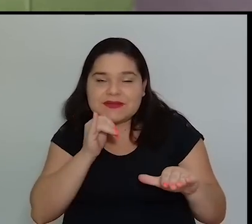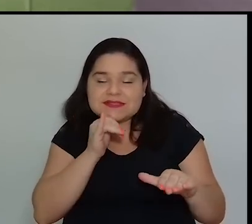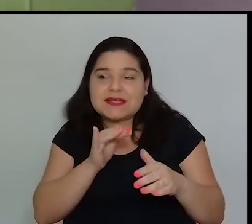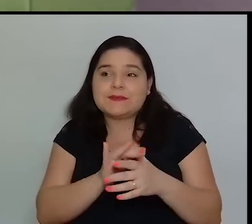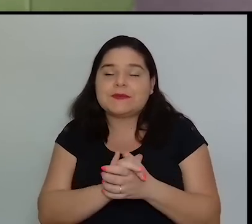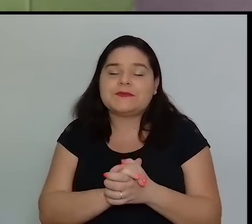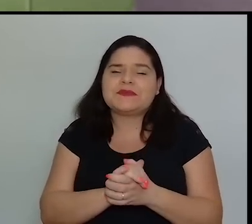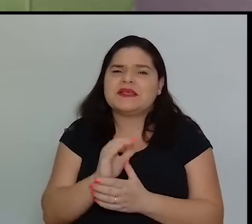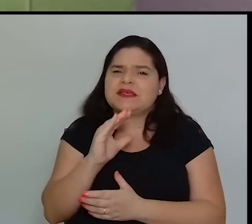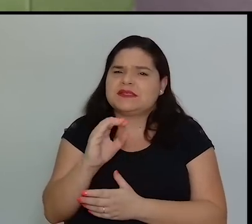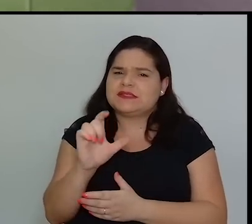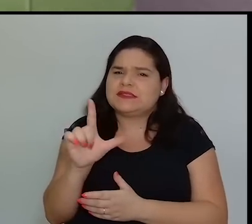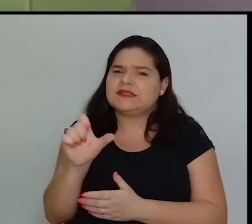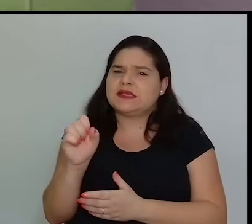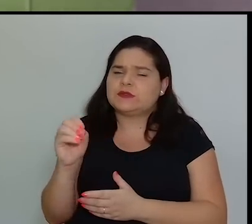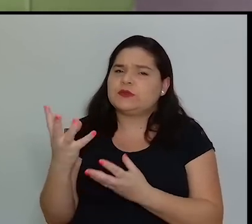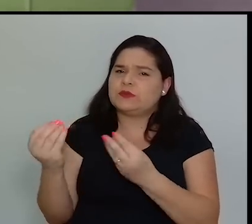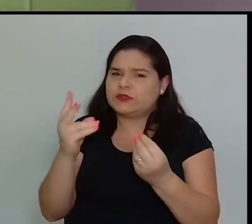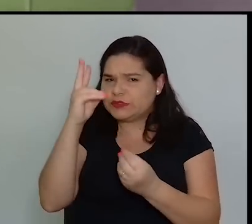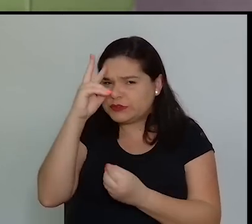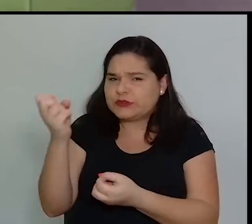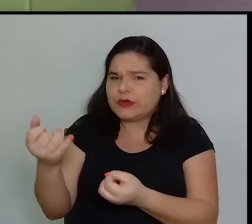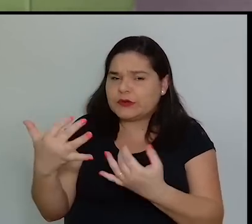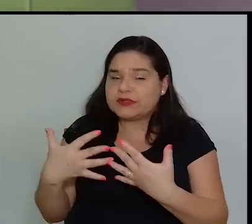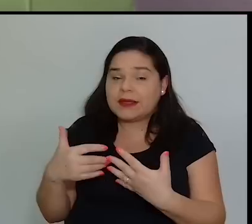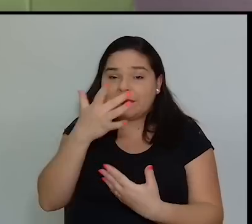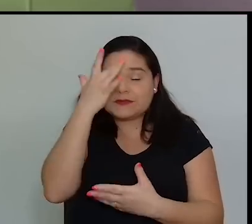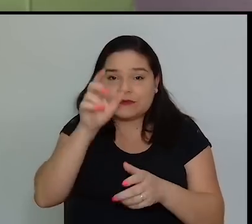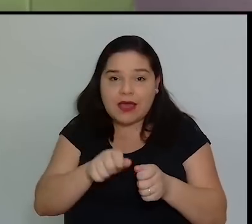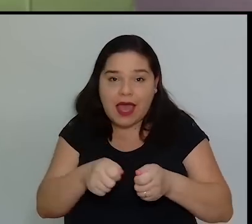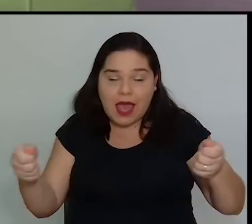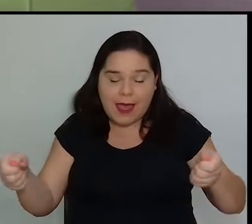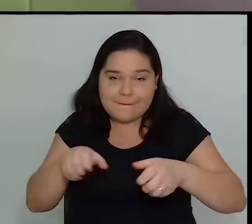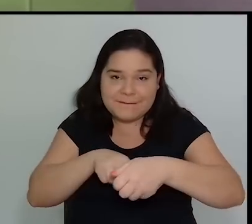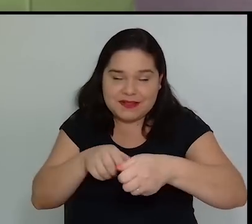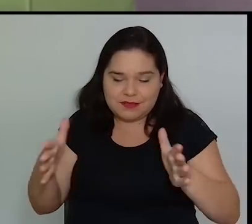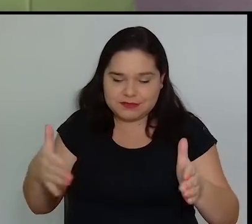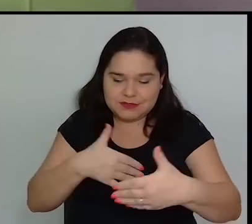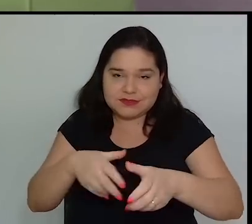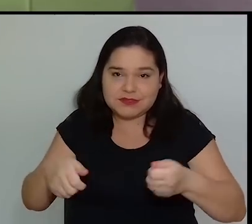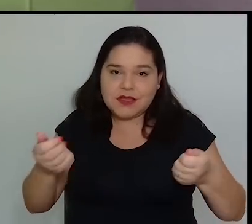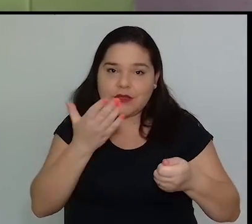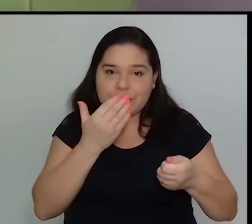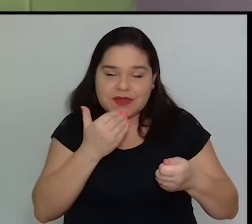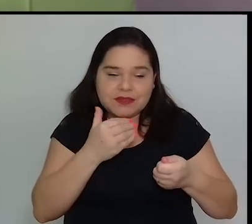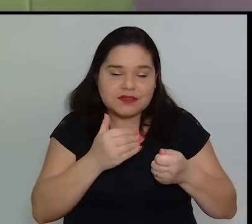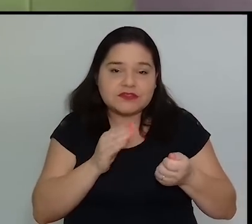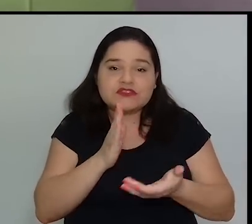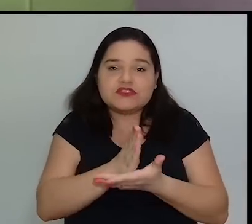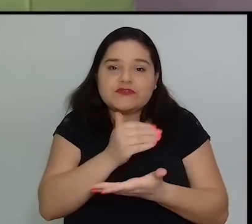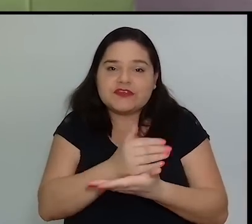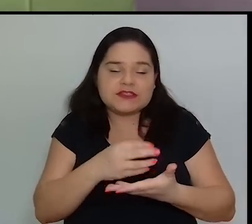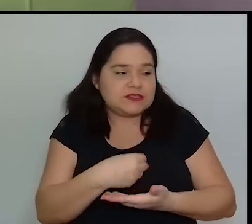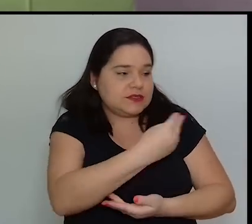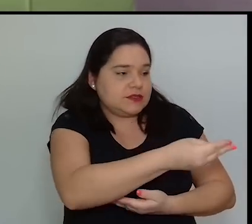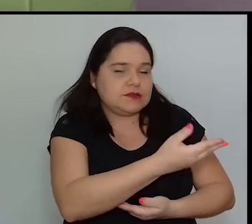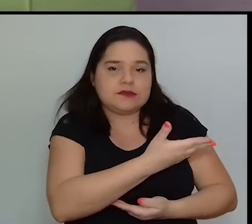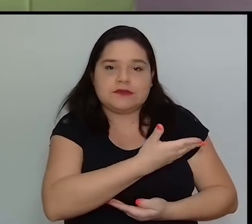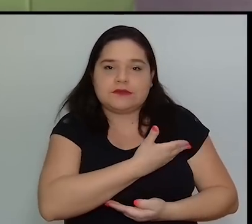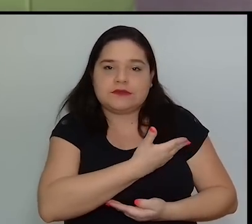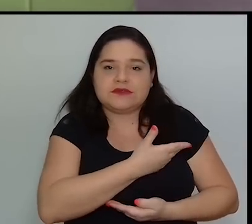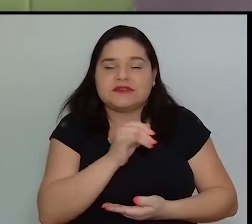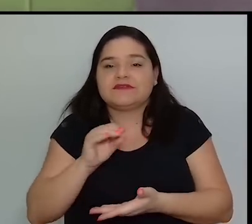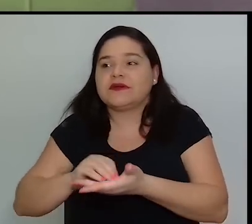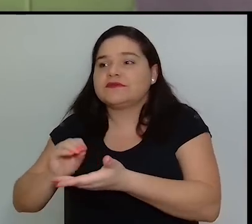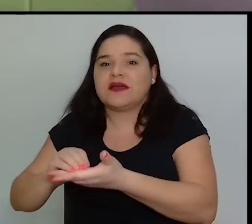está muito de história para contar as pessoas abriam a cesta básica e dividir uma cesta básica com vizinho quando não tinha cesta básica